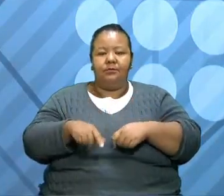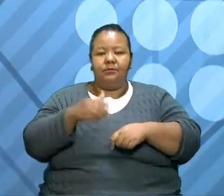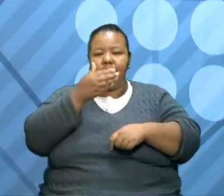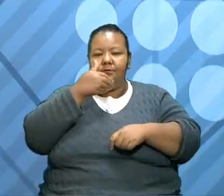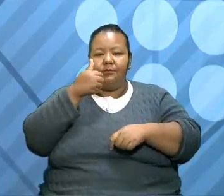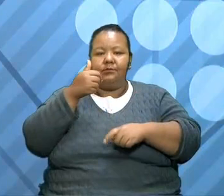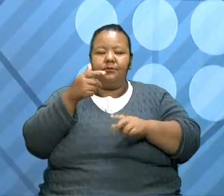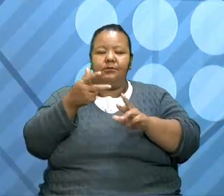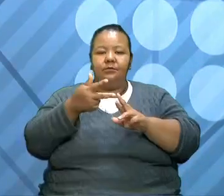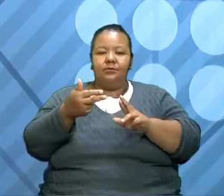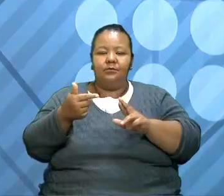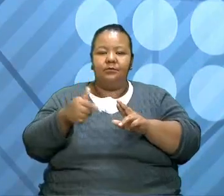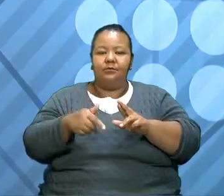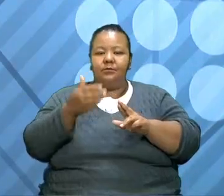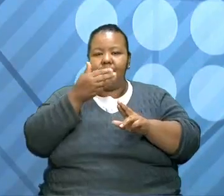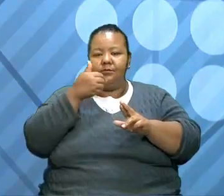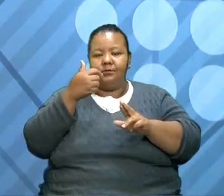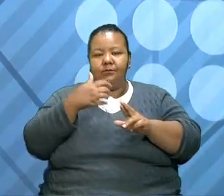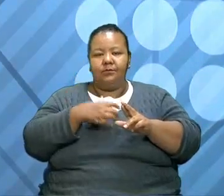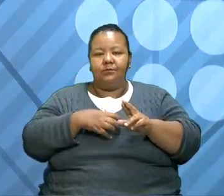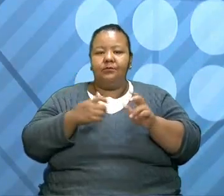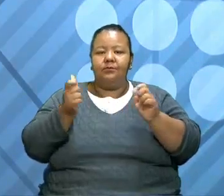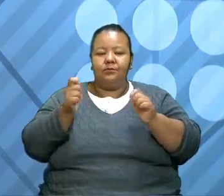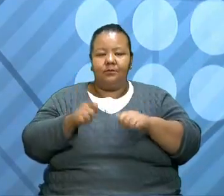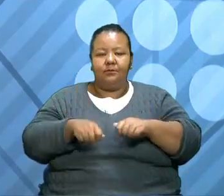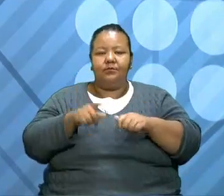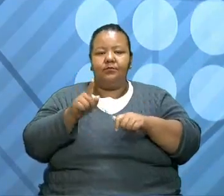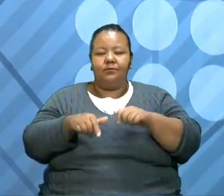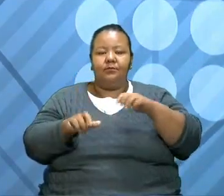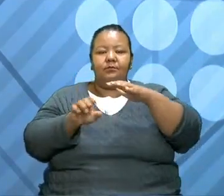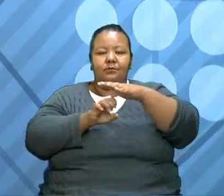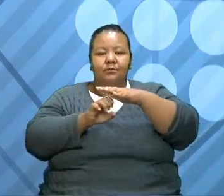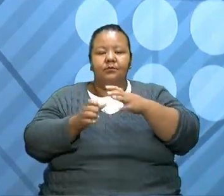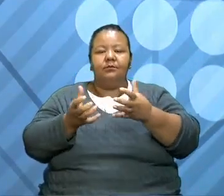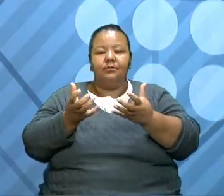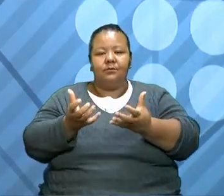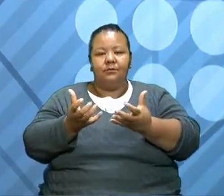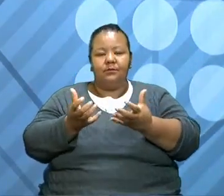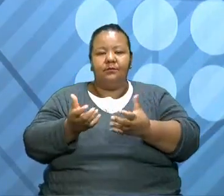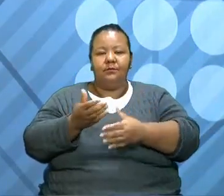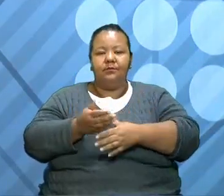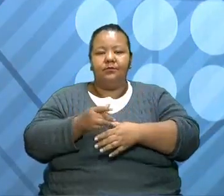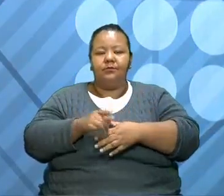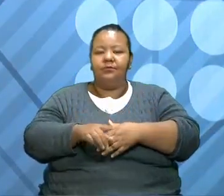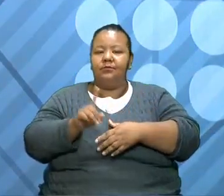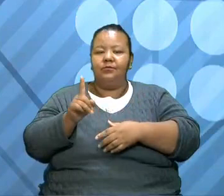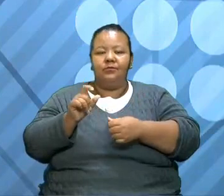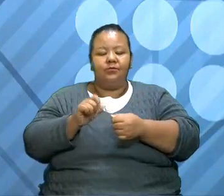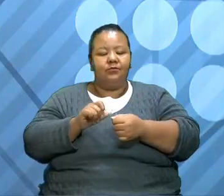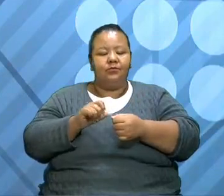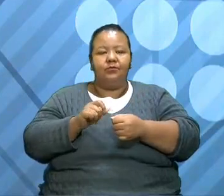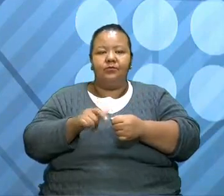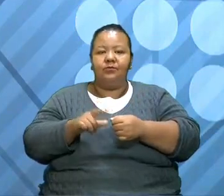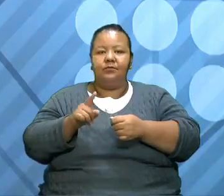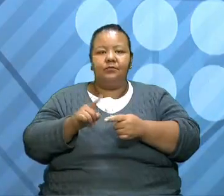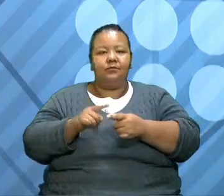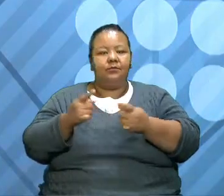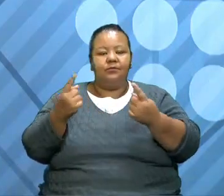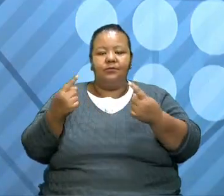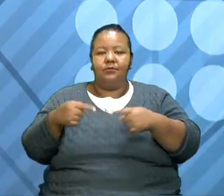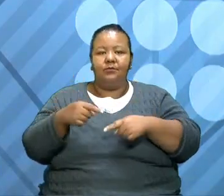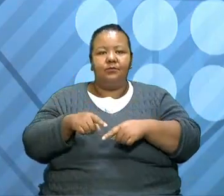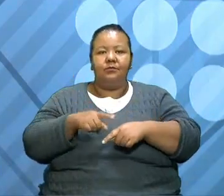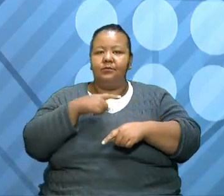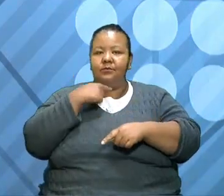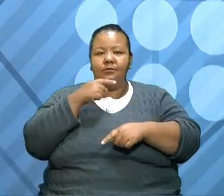menores recursos possíveis e da melhor maneira possível. É isso que as empresas buscam constantemente. Não faz gol contra.